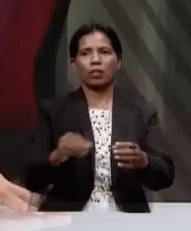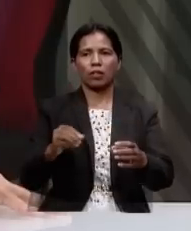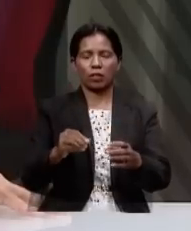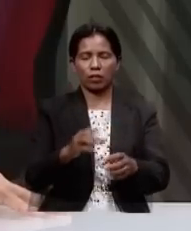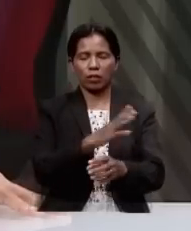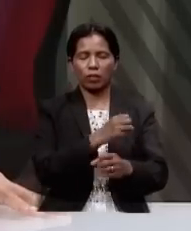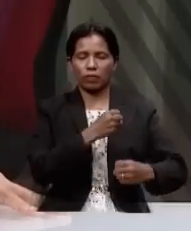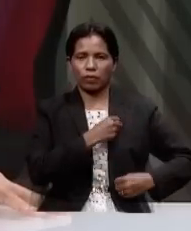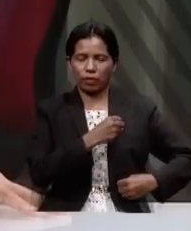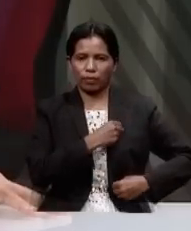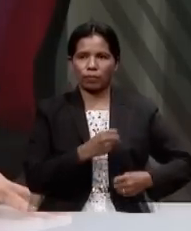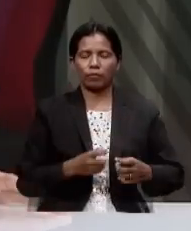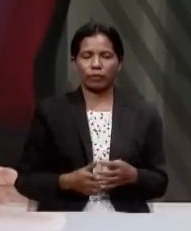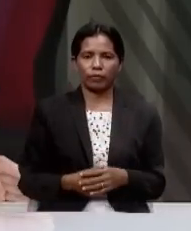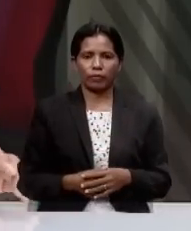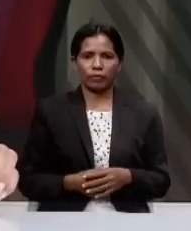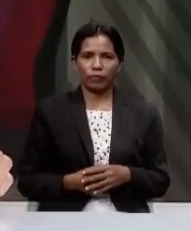Armada.